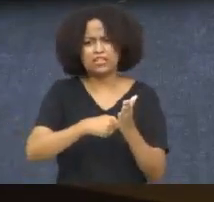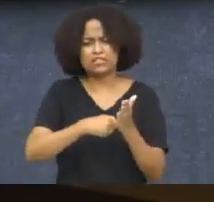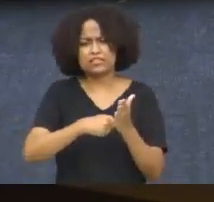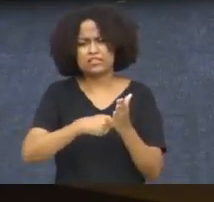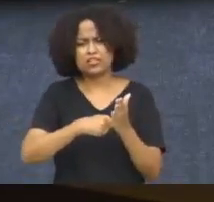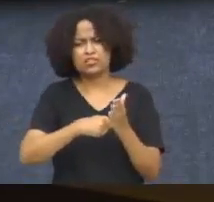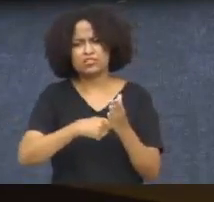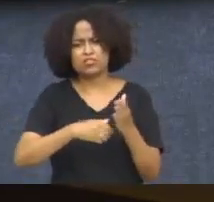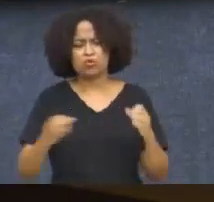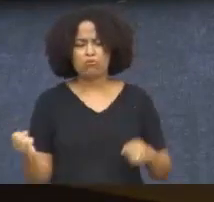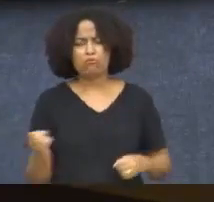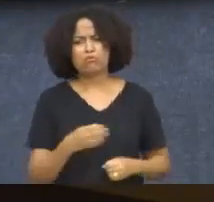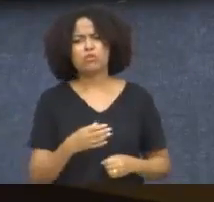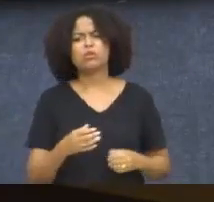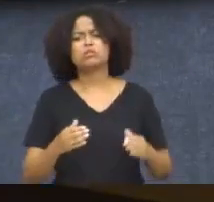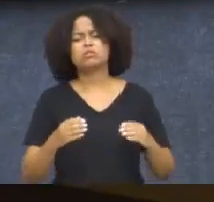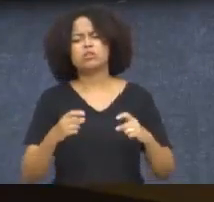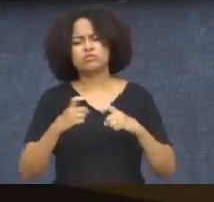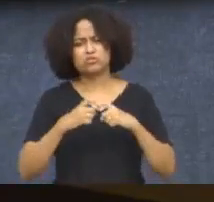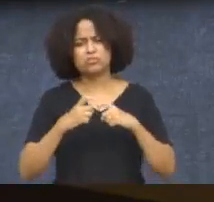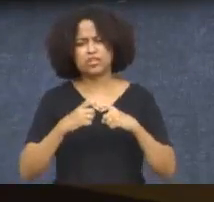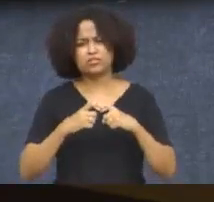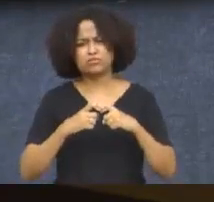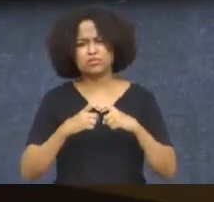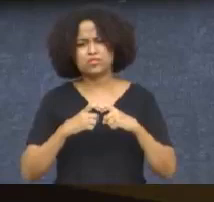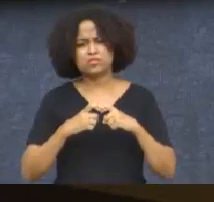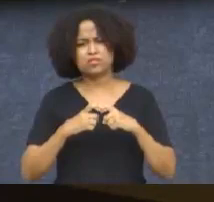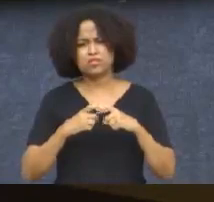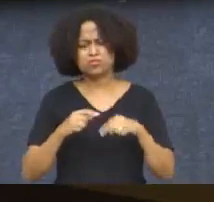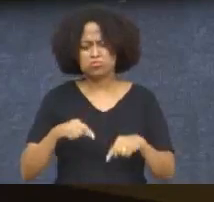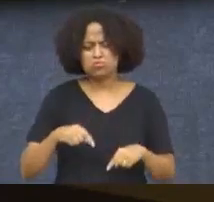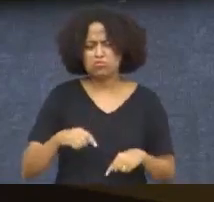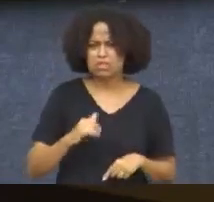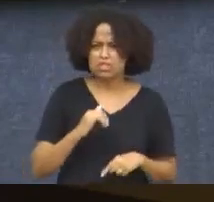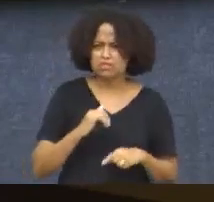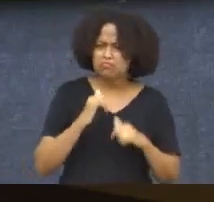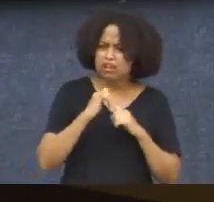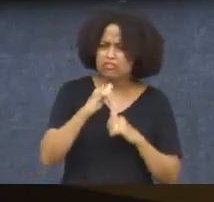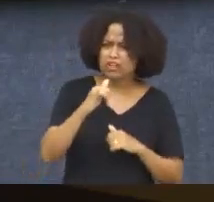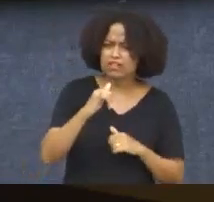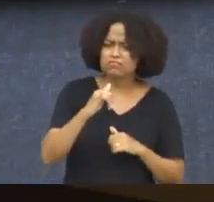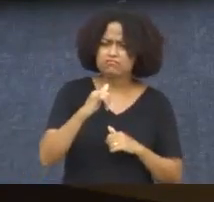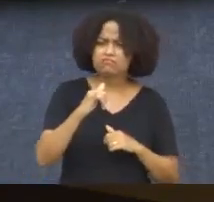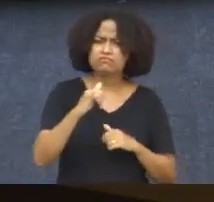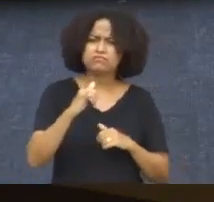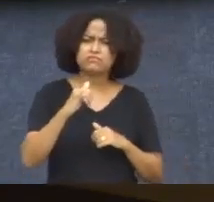desses médicos. Mas eu estou aqui para falar sobre a nossa UPA da